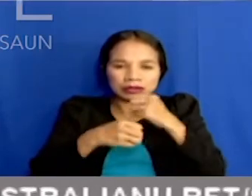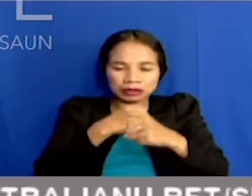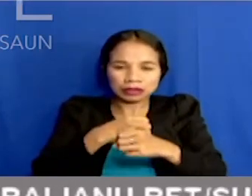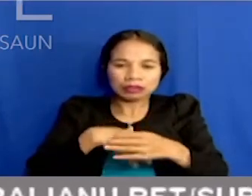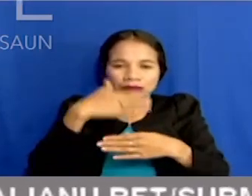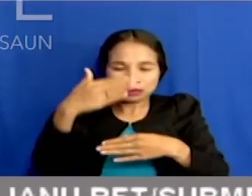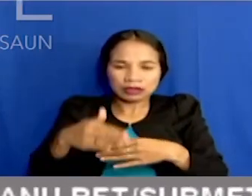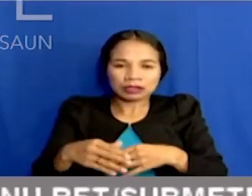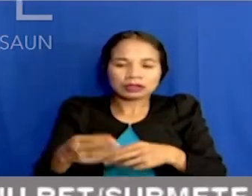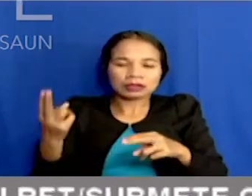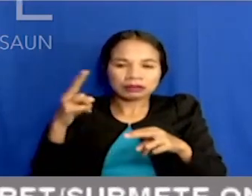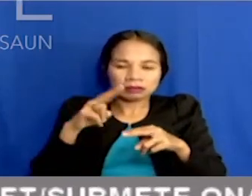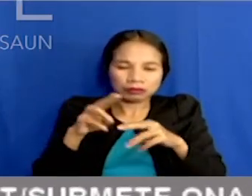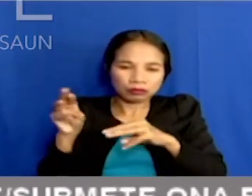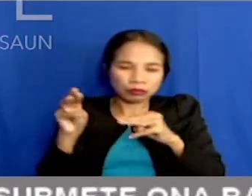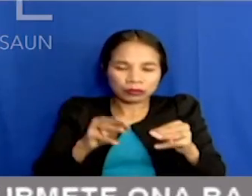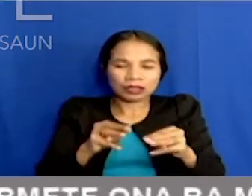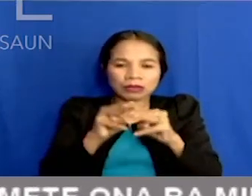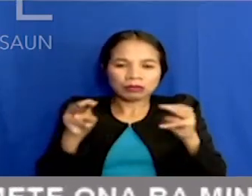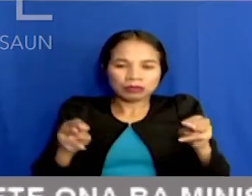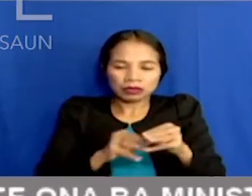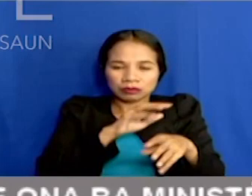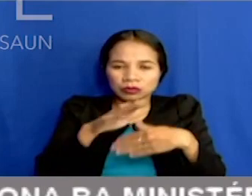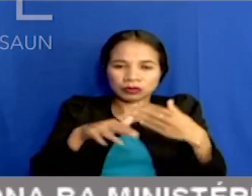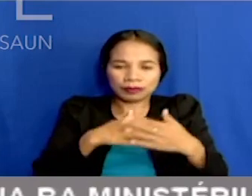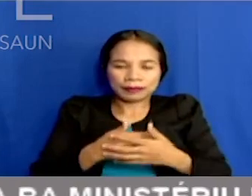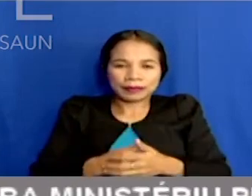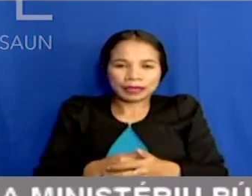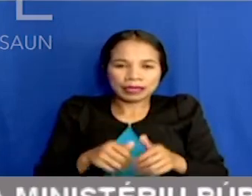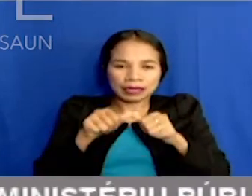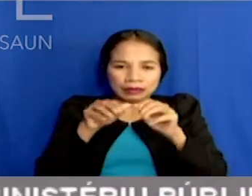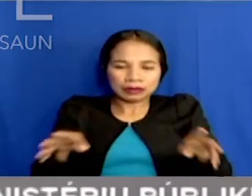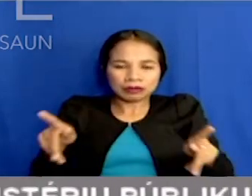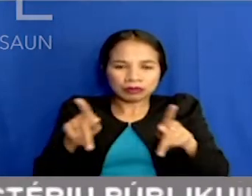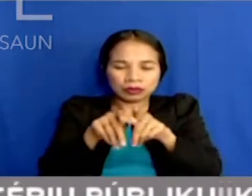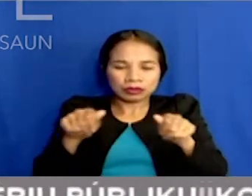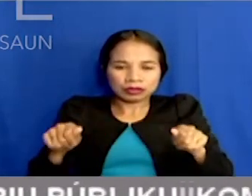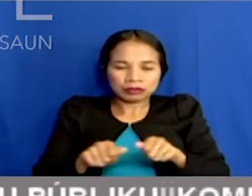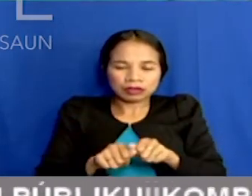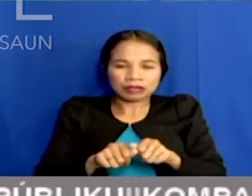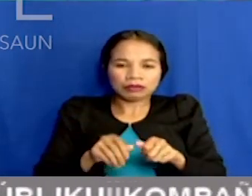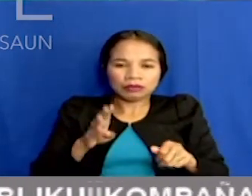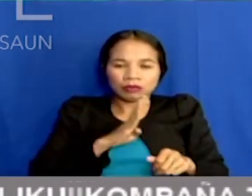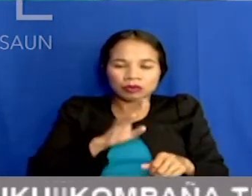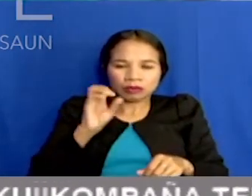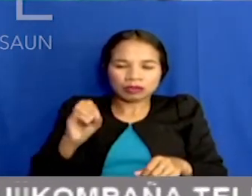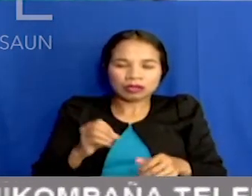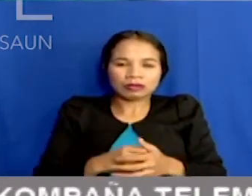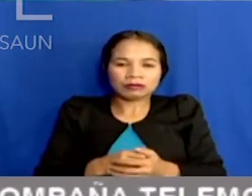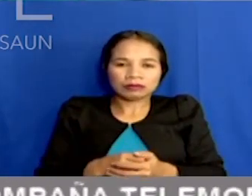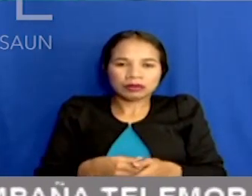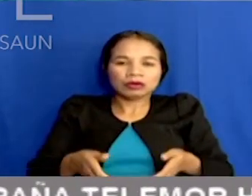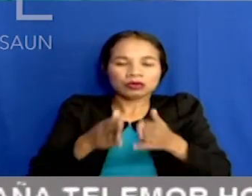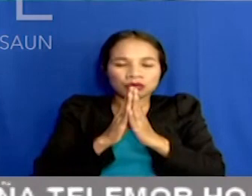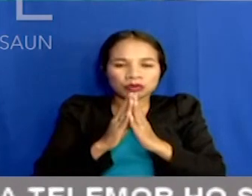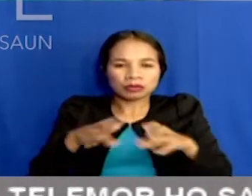se estende para o município, se cobre o município todo. Administrador posto administrativo Cailaco, Alfredo Metadão, russo